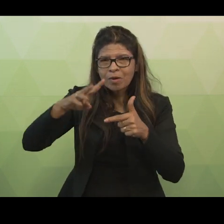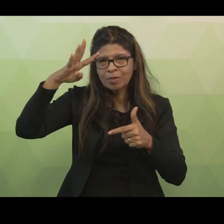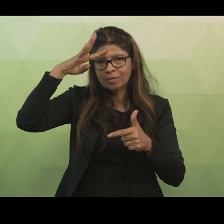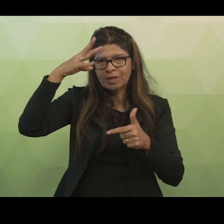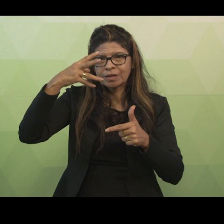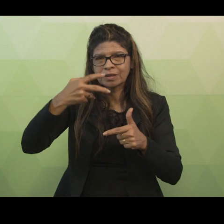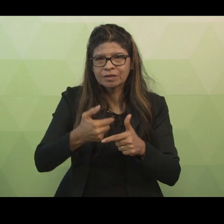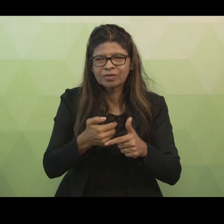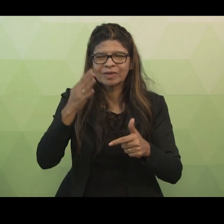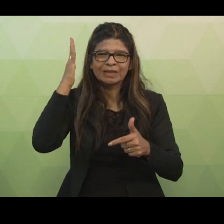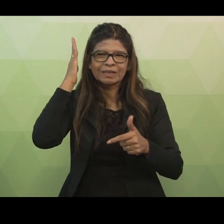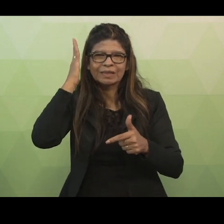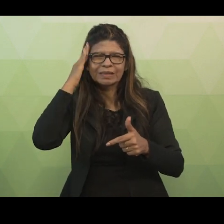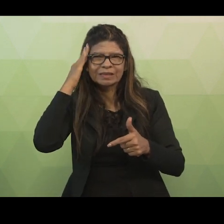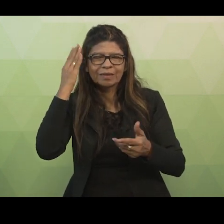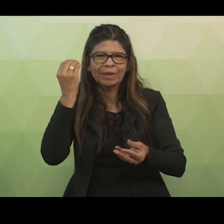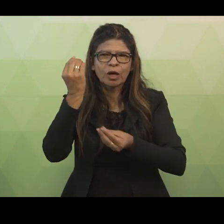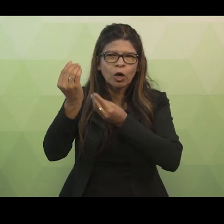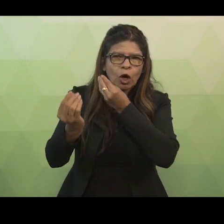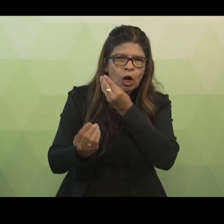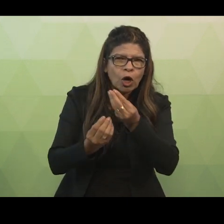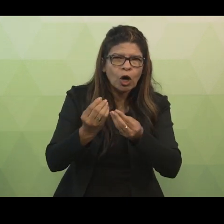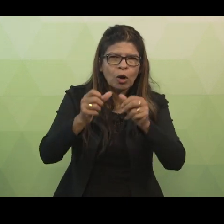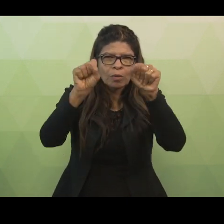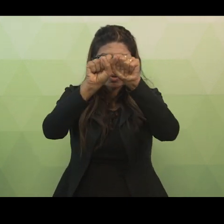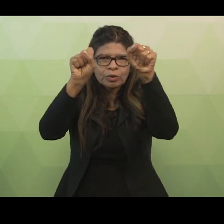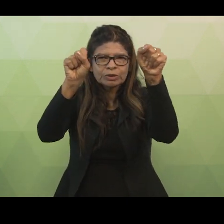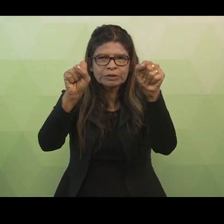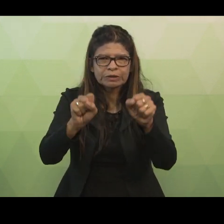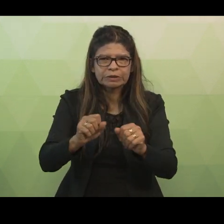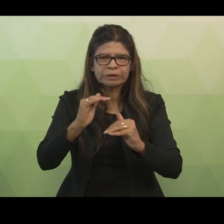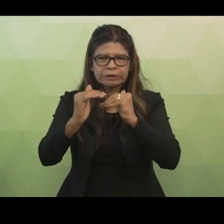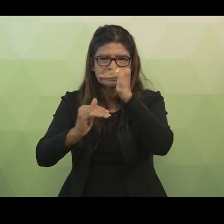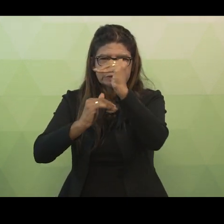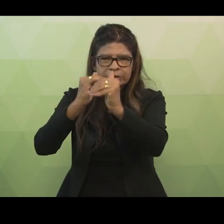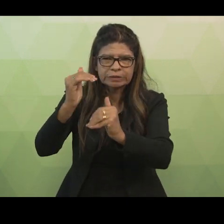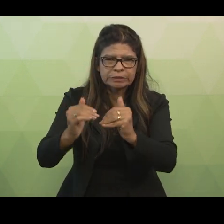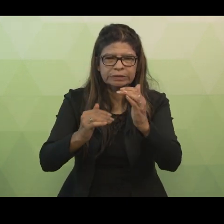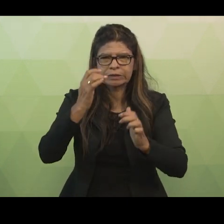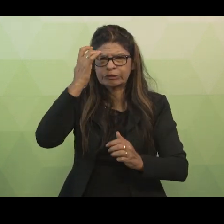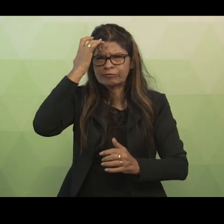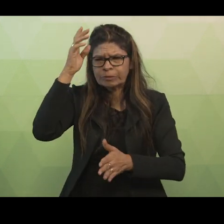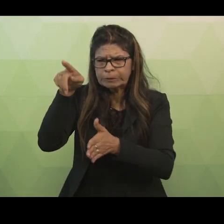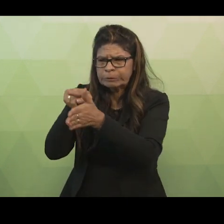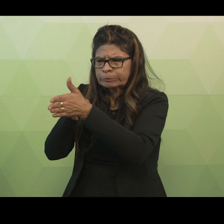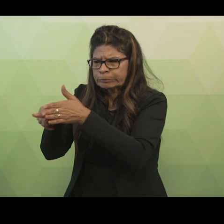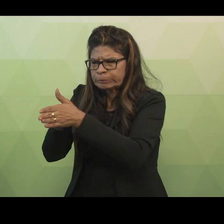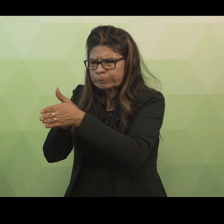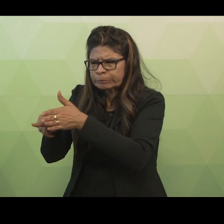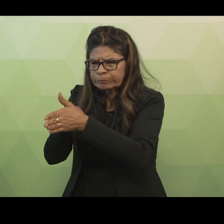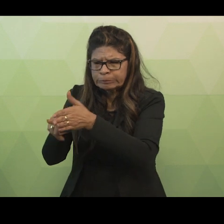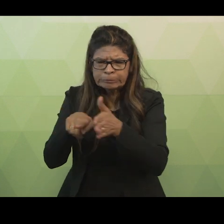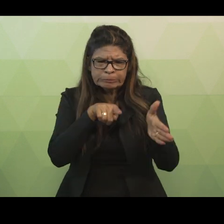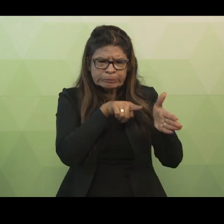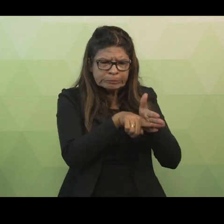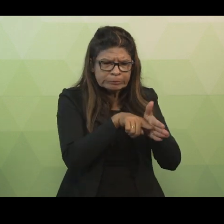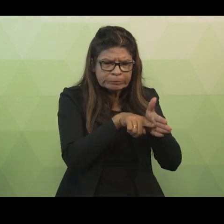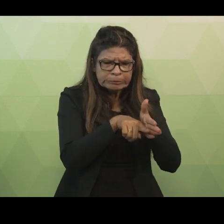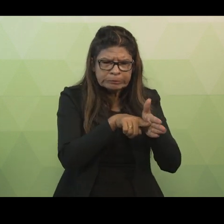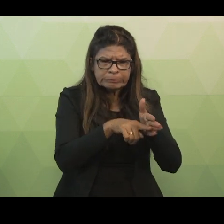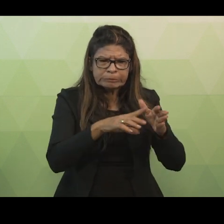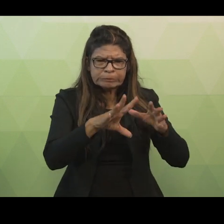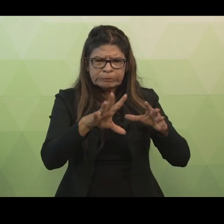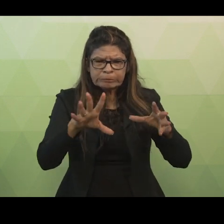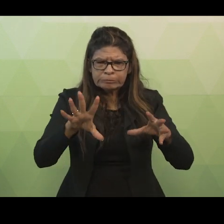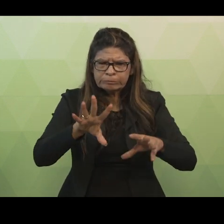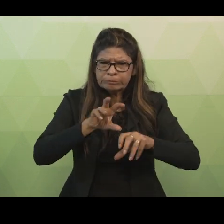como o livro ou os livros que estão emprestados a este usuário da biblioteca. O usuário, então, envia uma mensagem